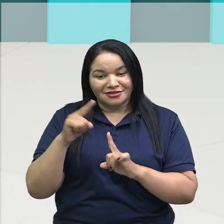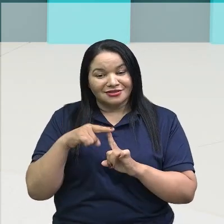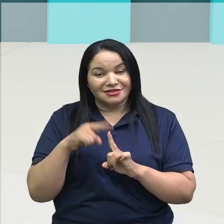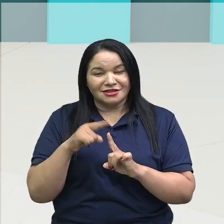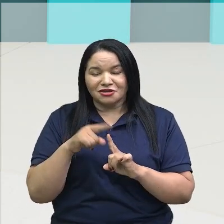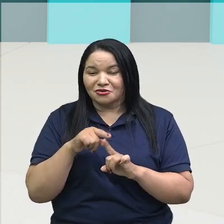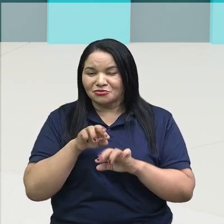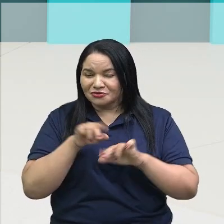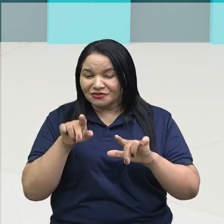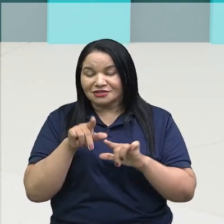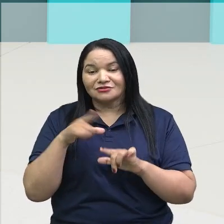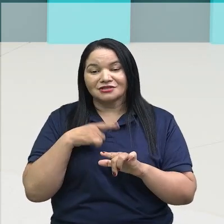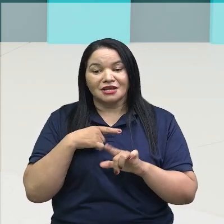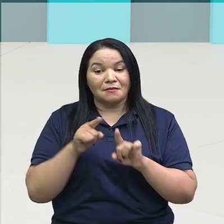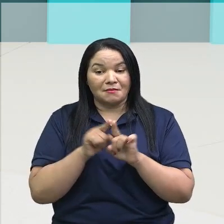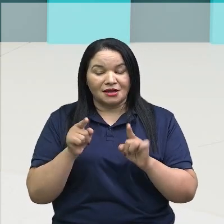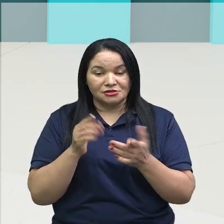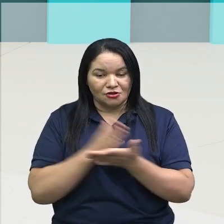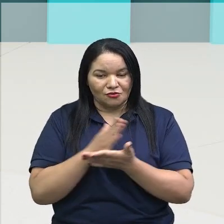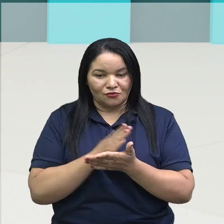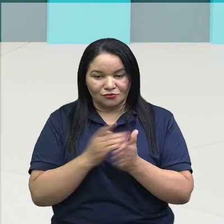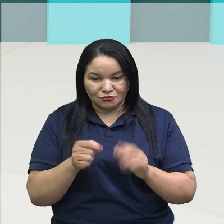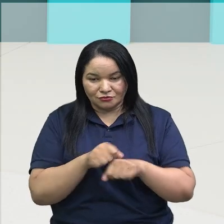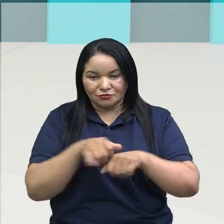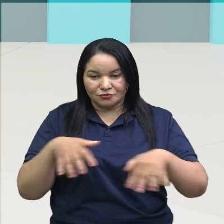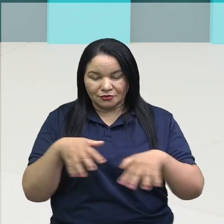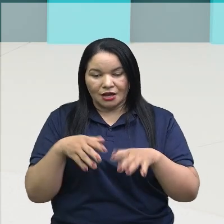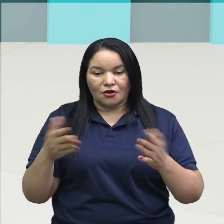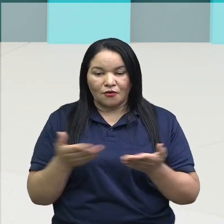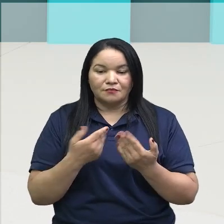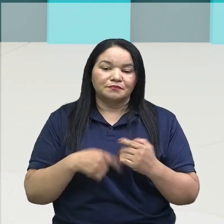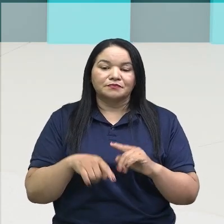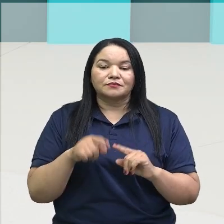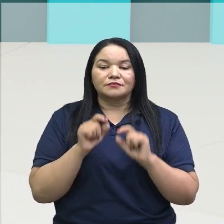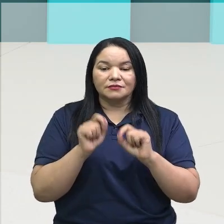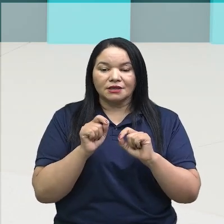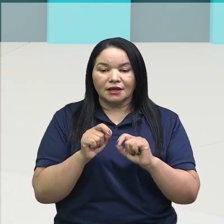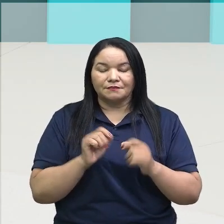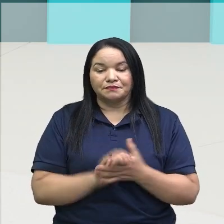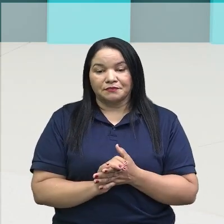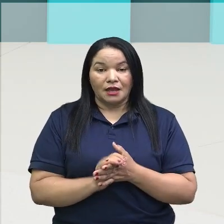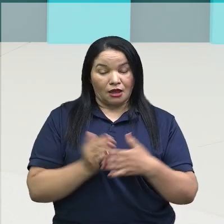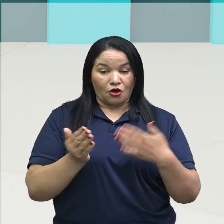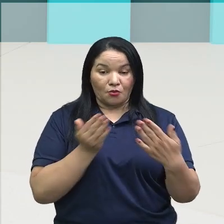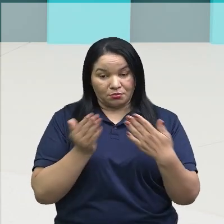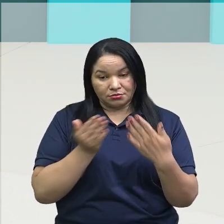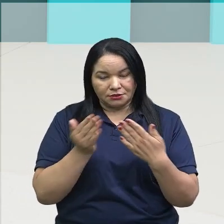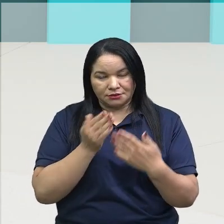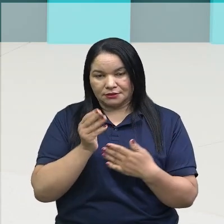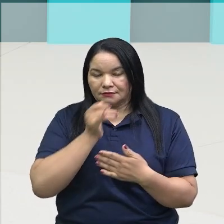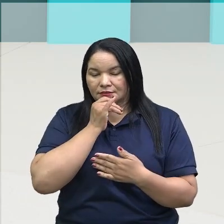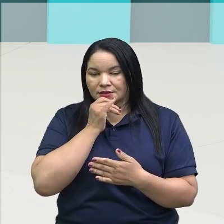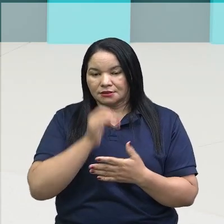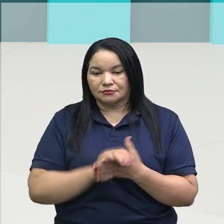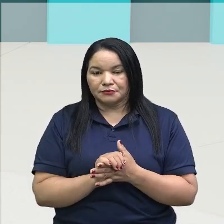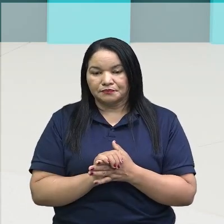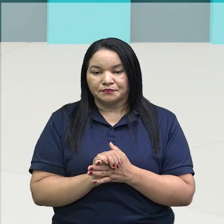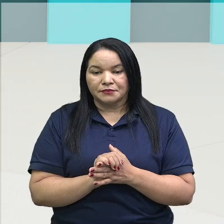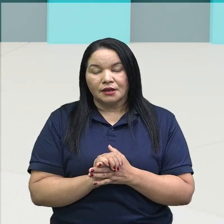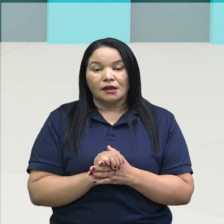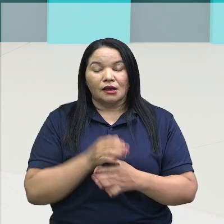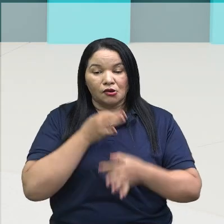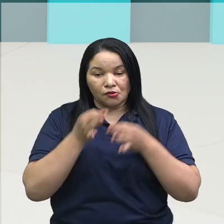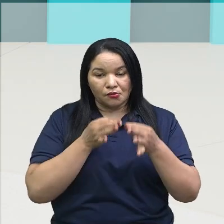também. Nós temos, por exemplo, o argumento por analogia. Então percebam que esse argumento ele faz